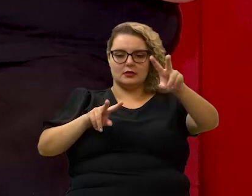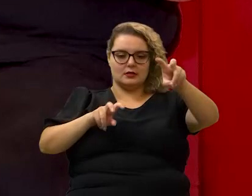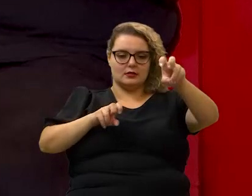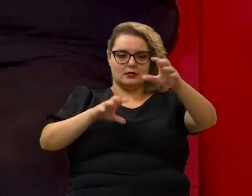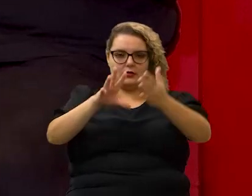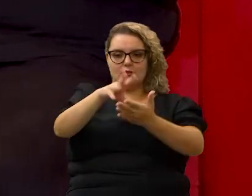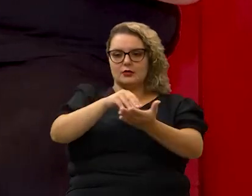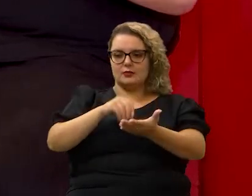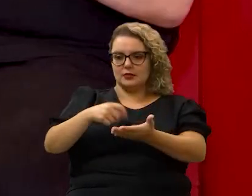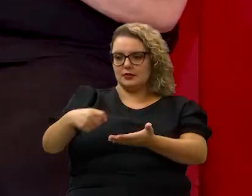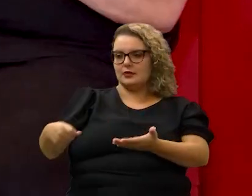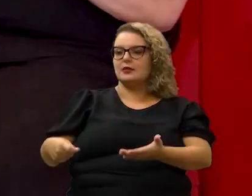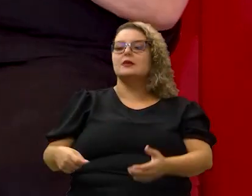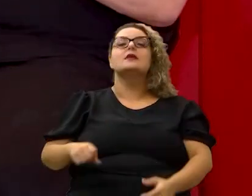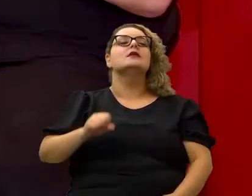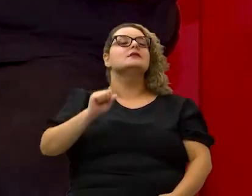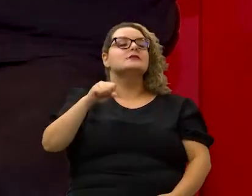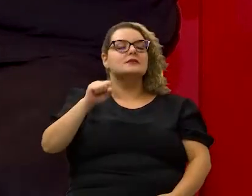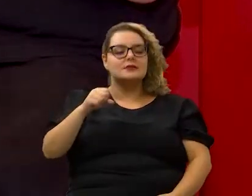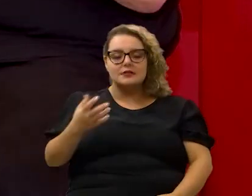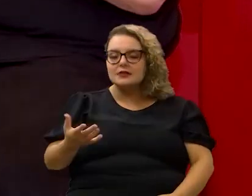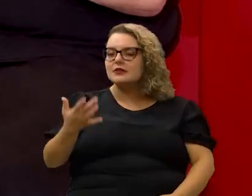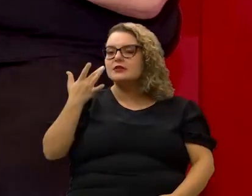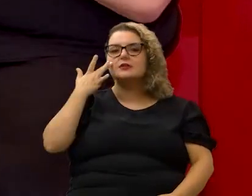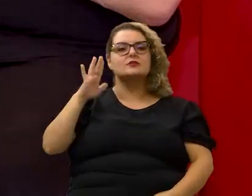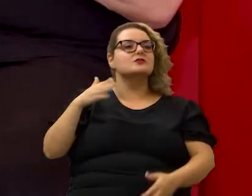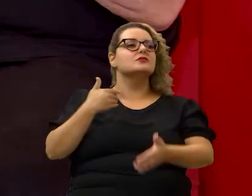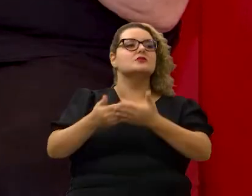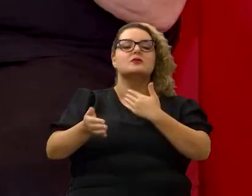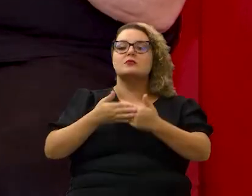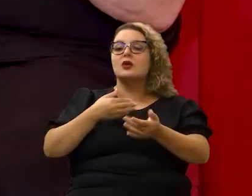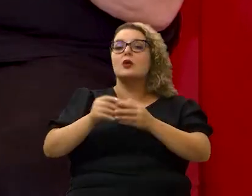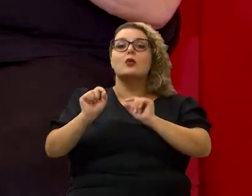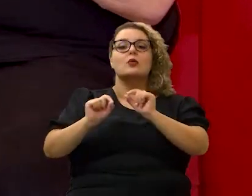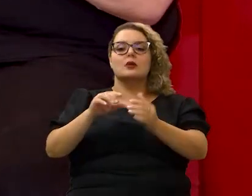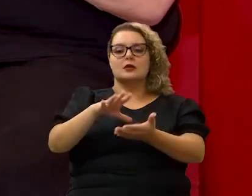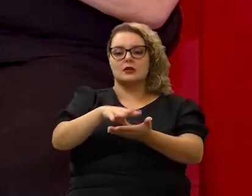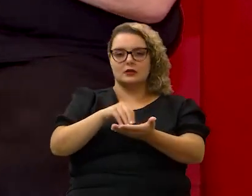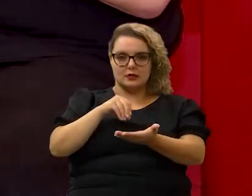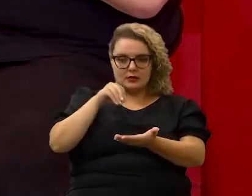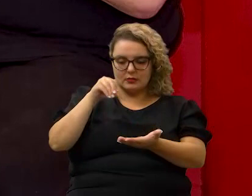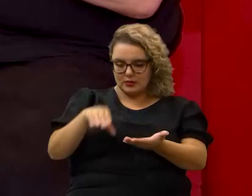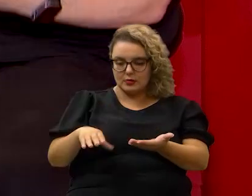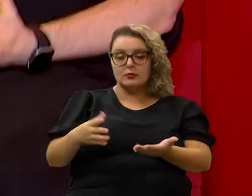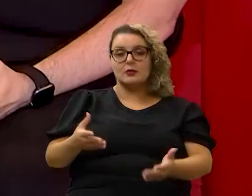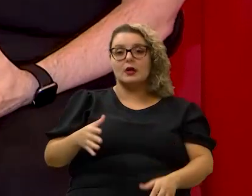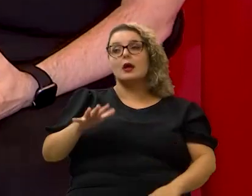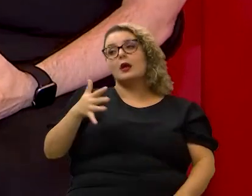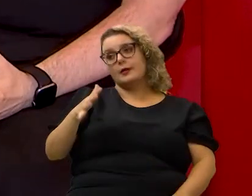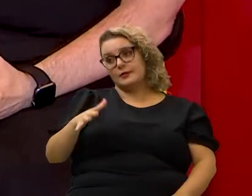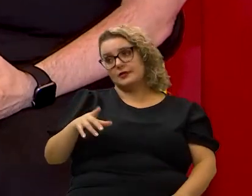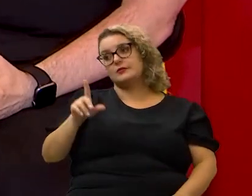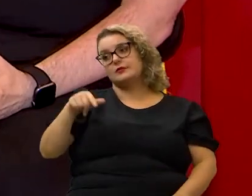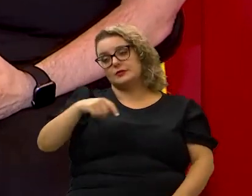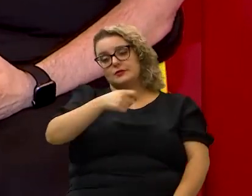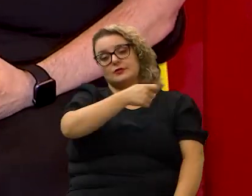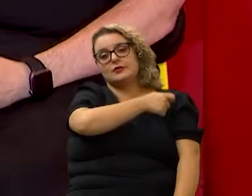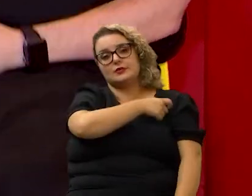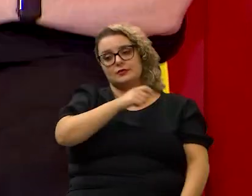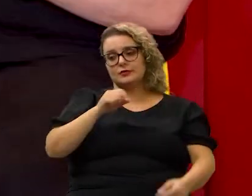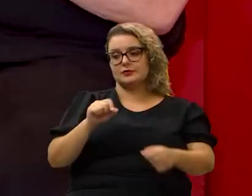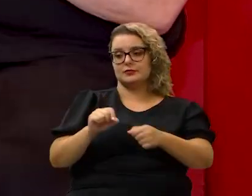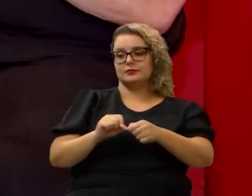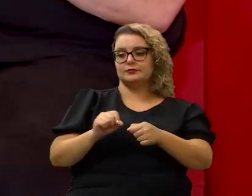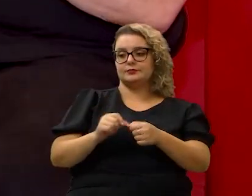folha aqui. de monobloco. Isso, e não sabia direito nem o que estava copiando. Né? Mais ou menos é isso que os alunos fazem.